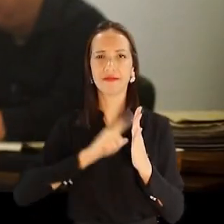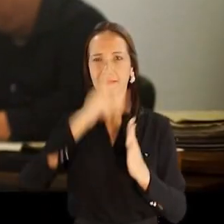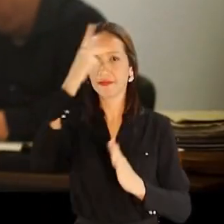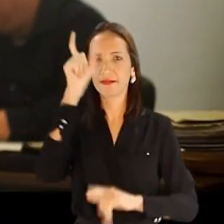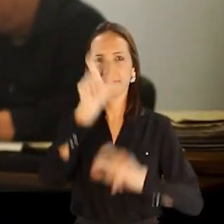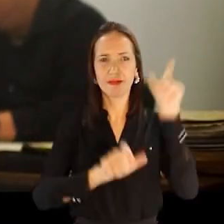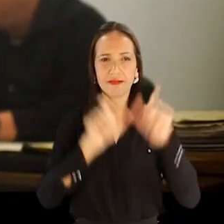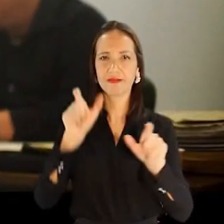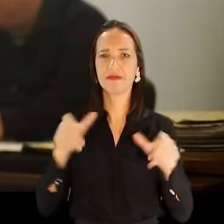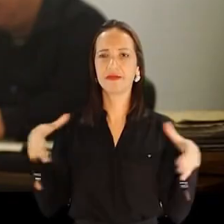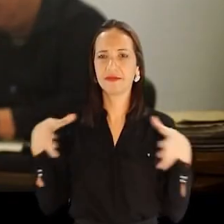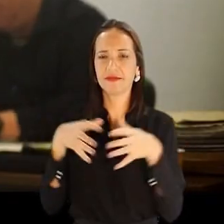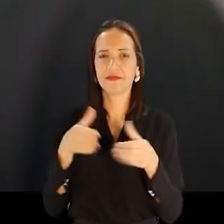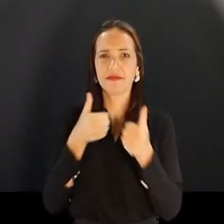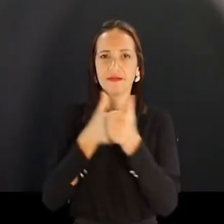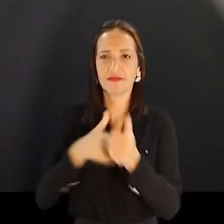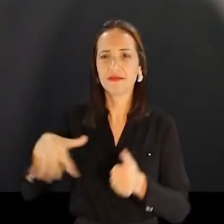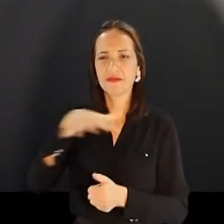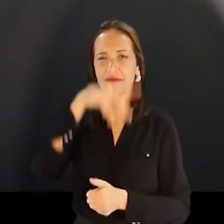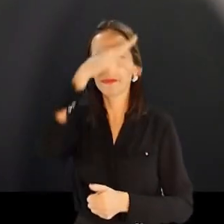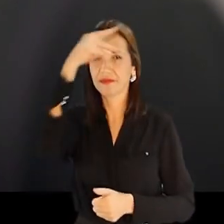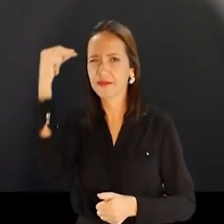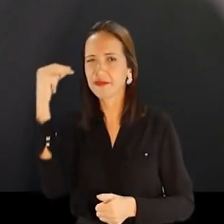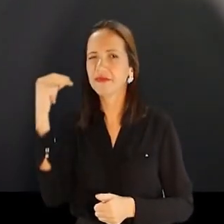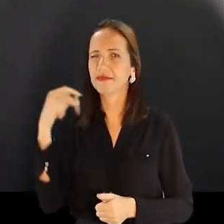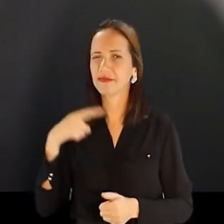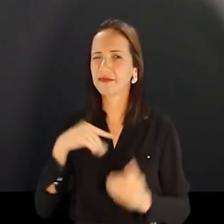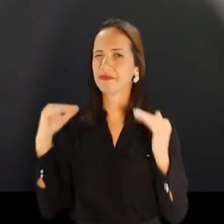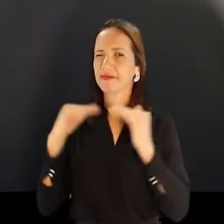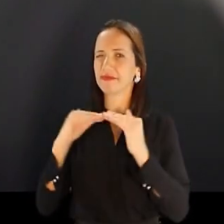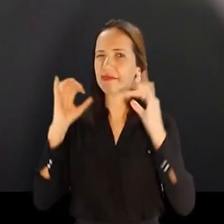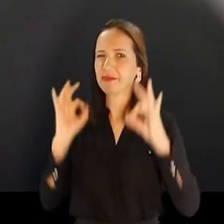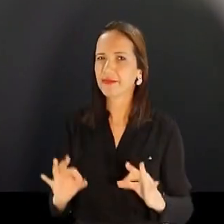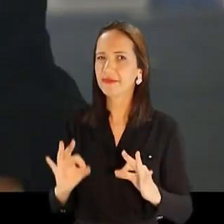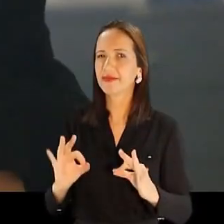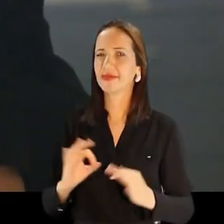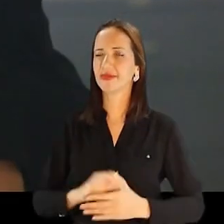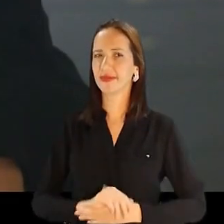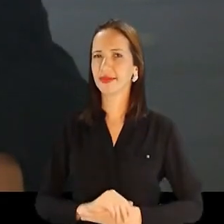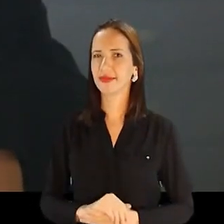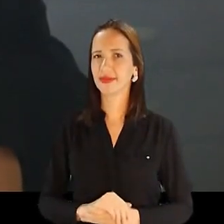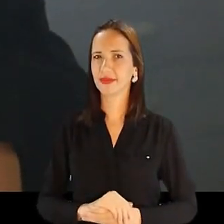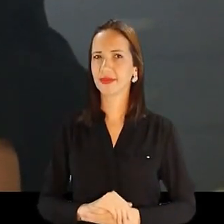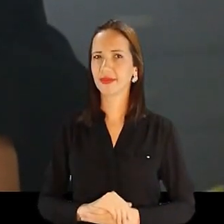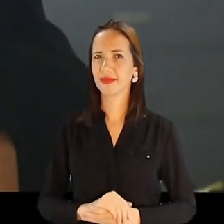de muitas pessoas próximas ao prefeito. Será mesmo tudo uma grande coincidência?